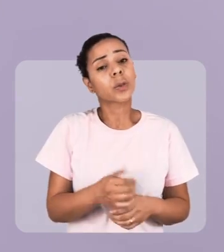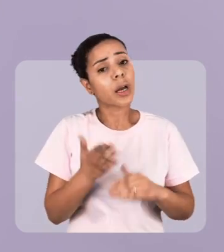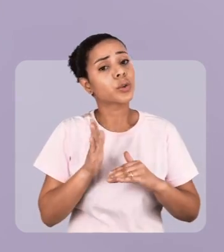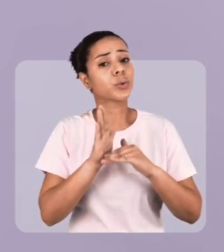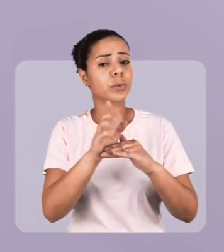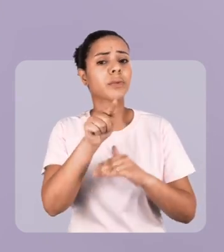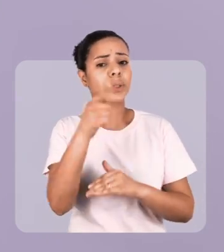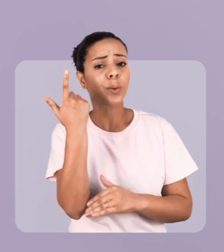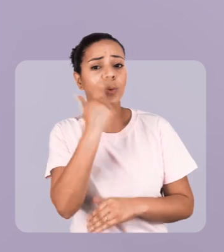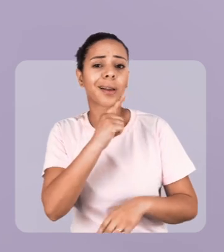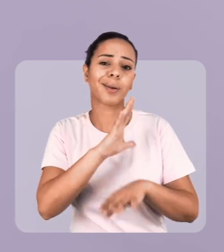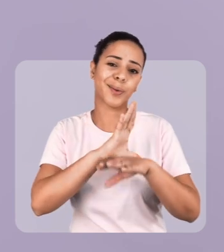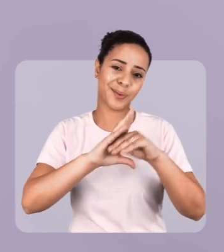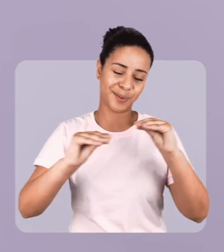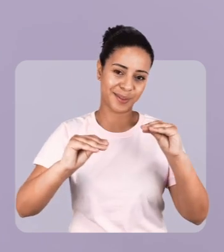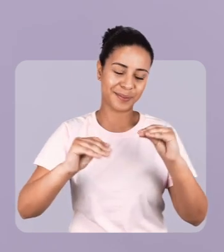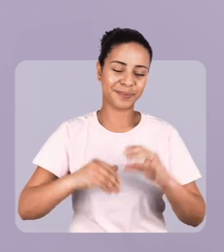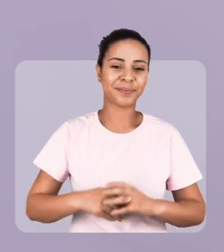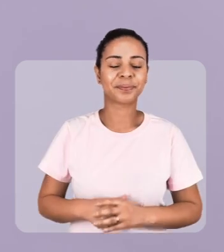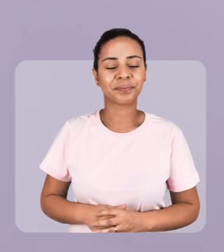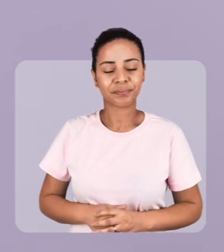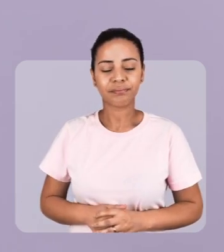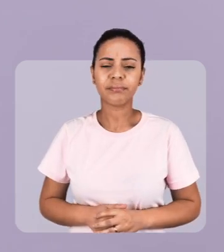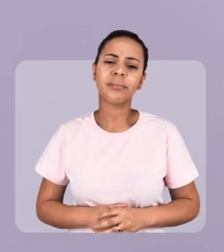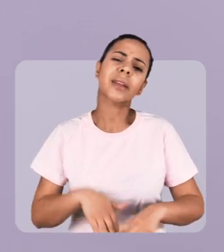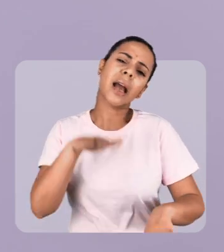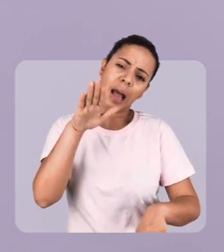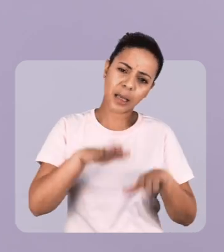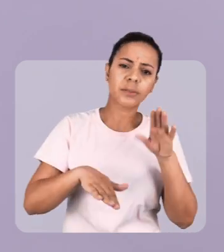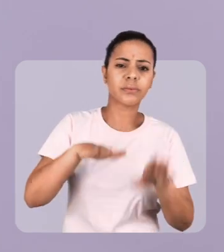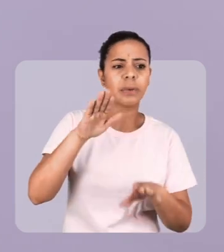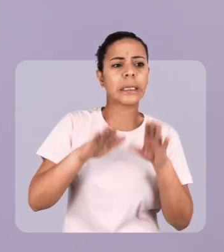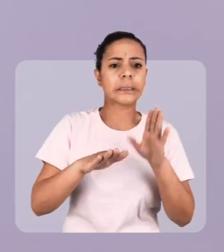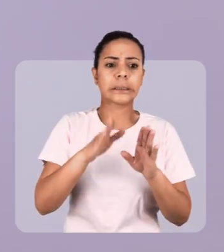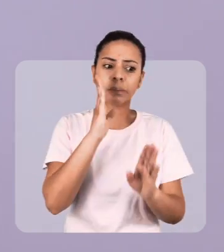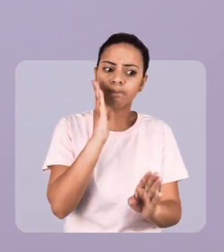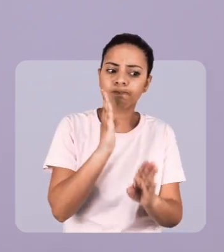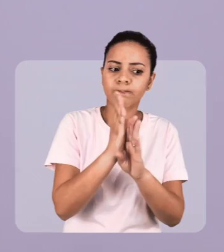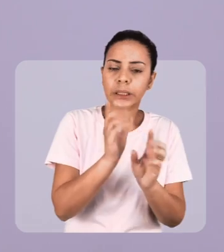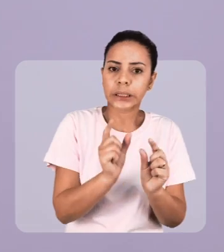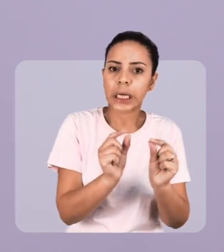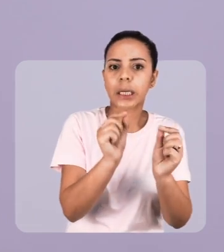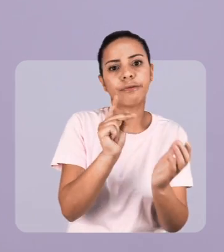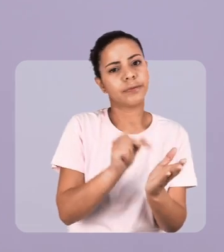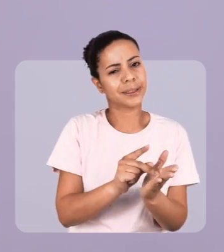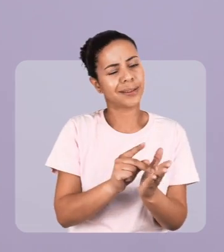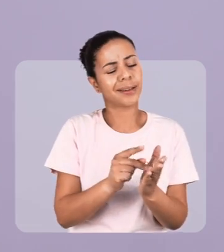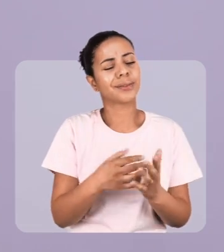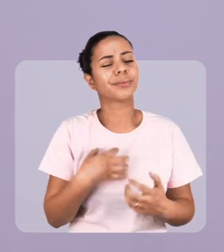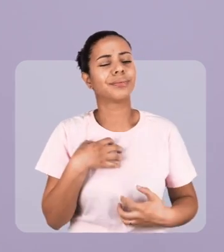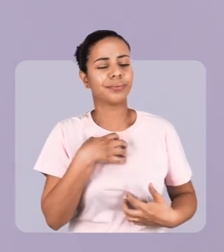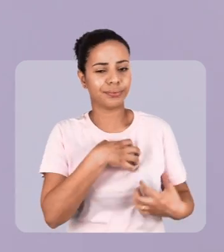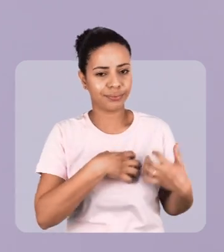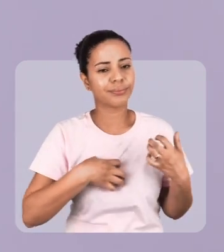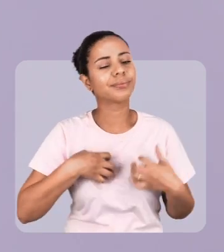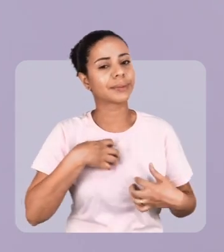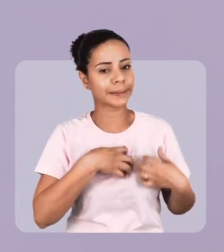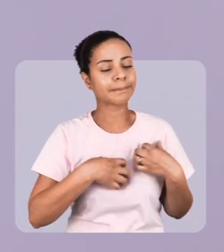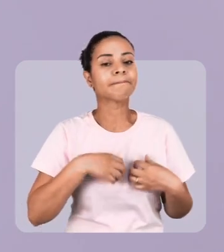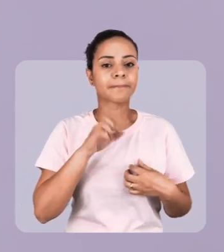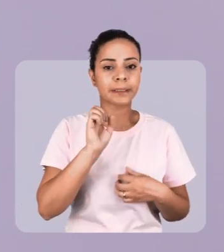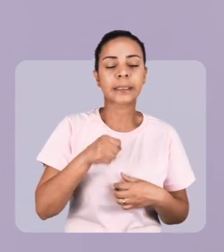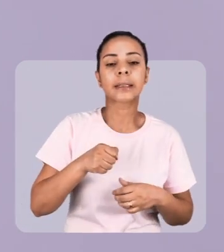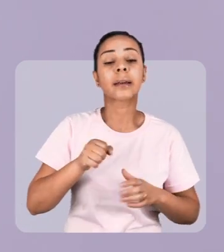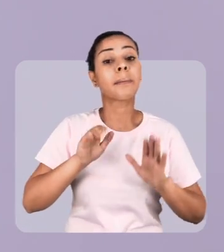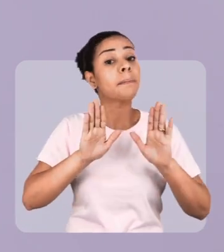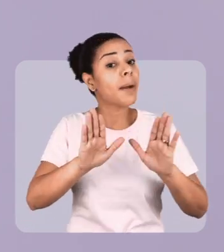realmente aumenta a chance de cura. Nos casos em que o diagnóstico de câncer é confirmado, parece que o mundo despenca. Porém, o